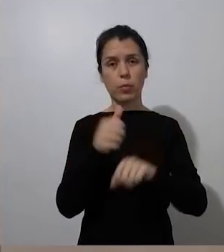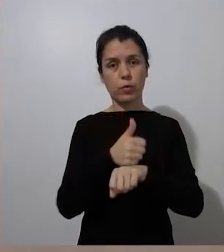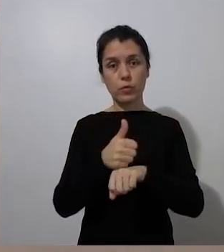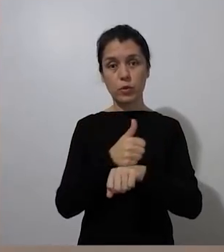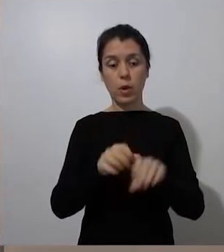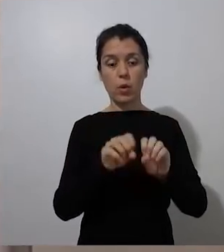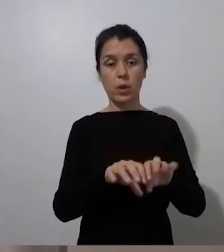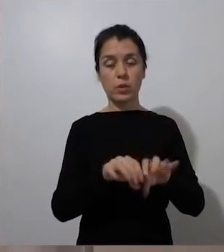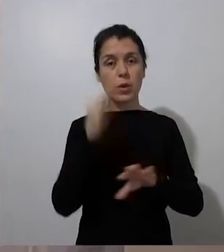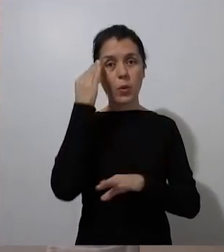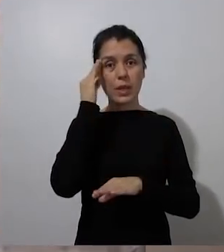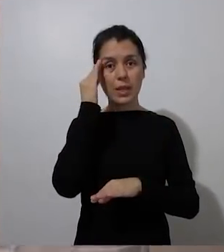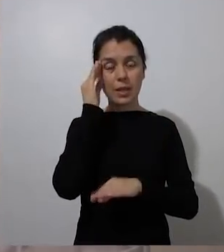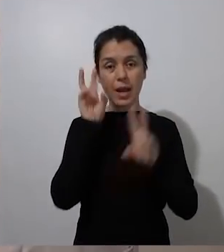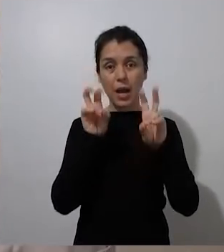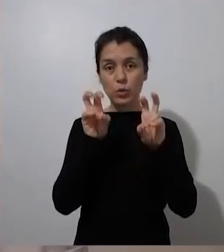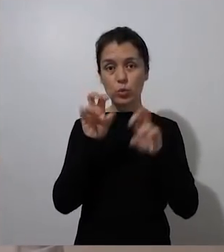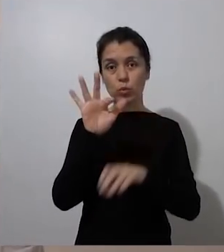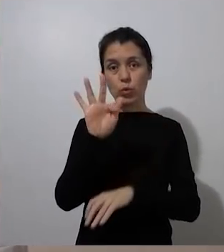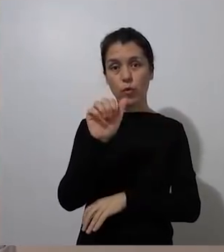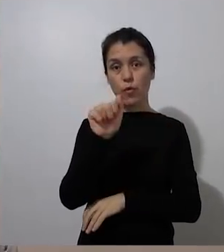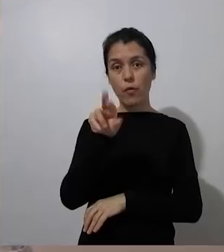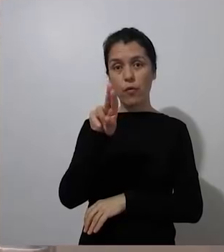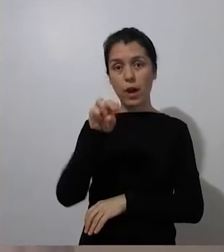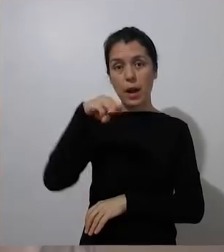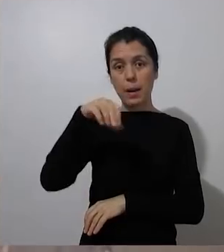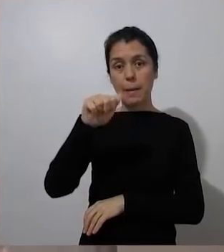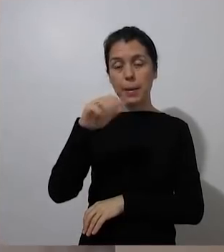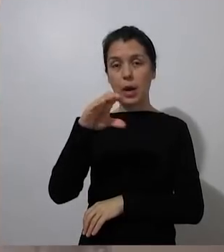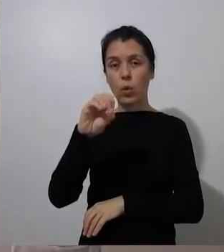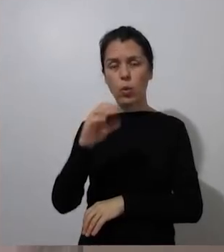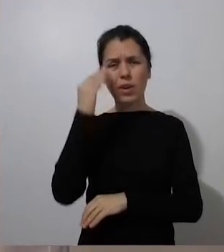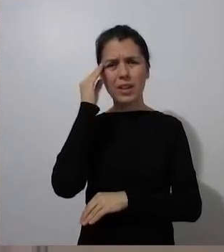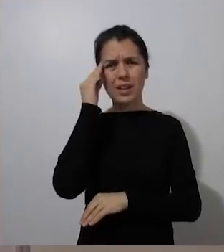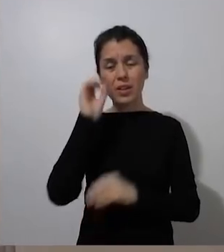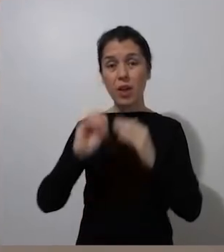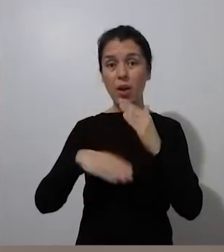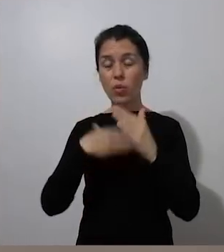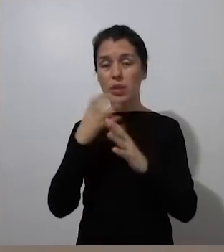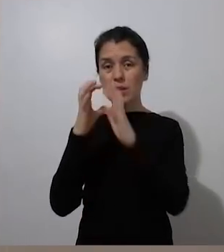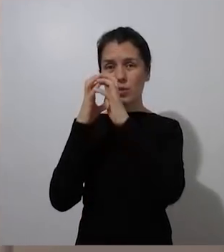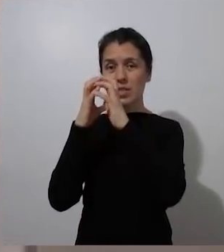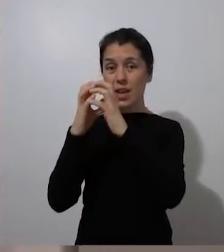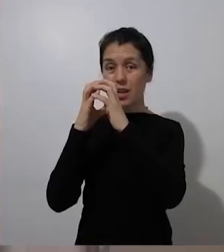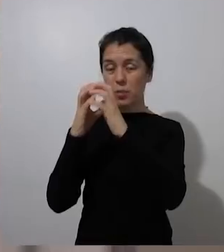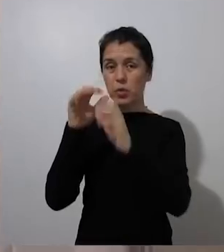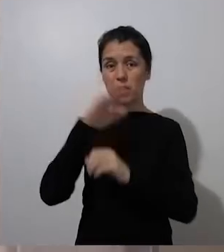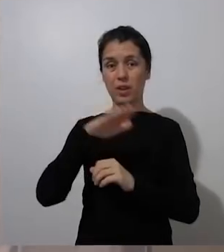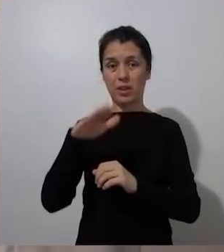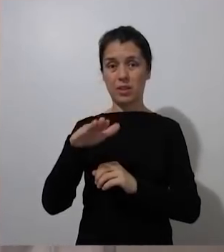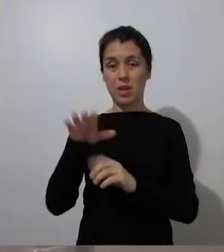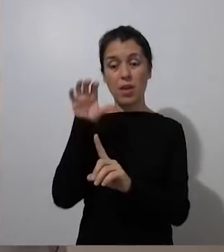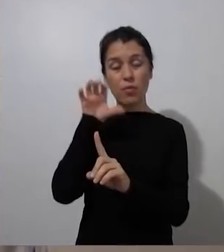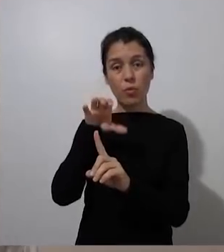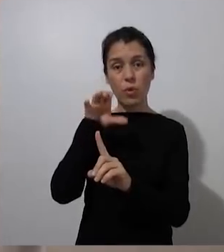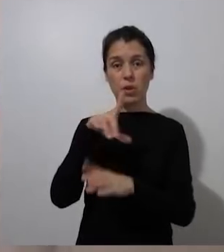educação entender sobre fármaco, para entender o que acontece no encéfalo da criança e entender a influência que esses fármacos